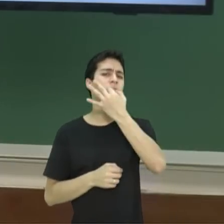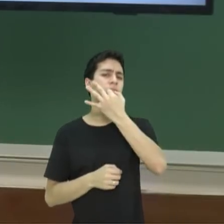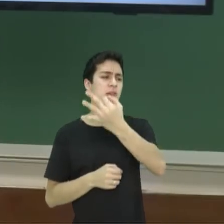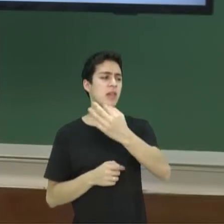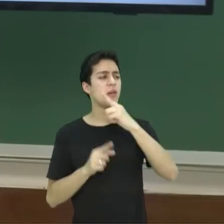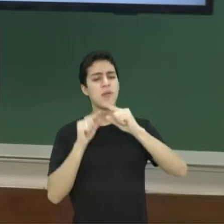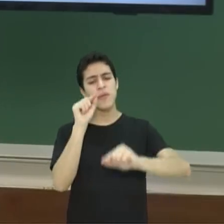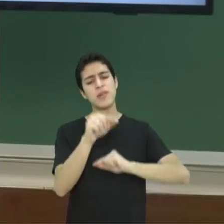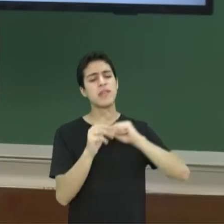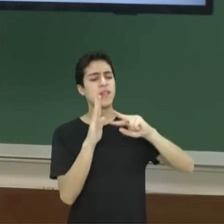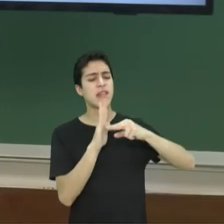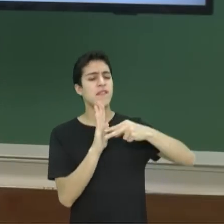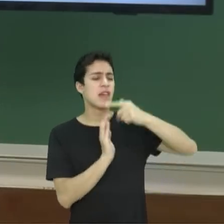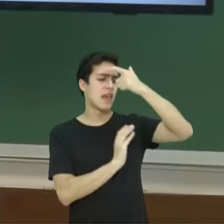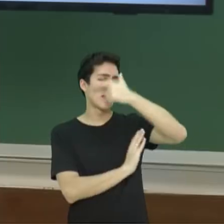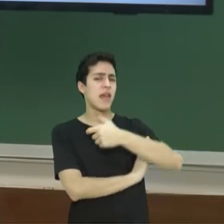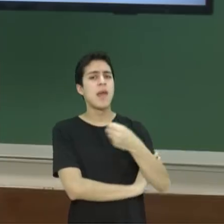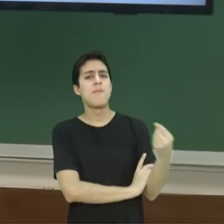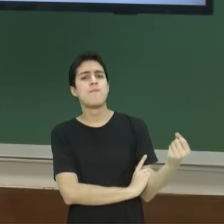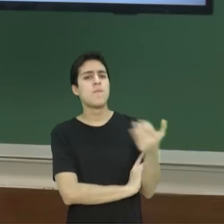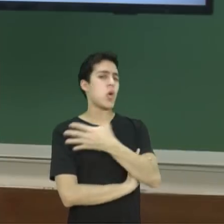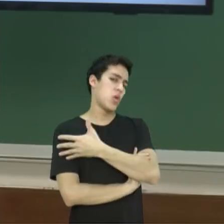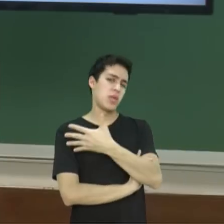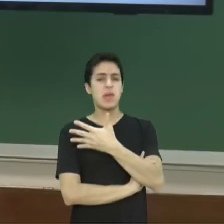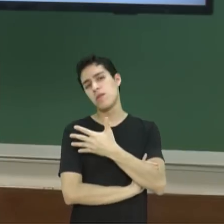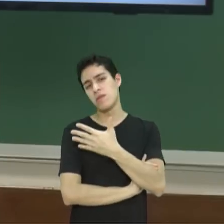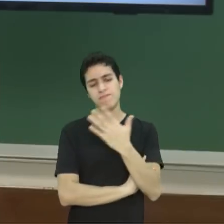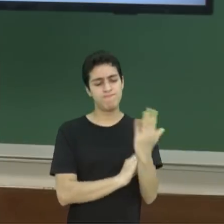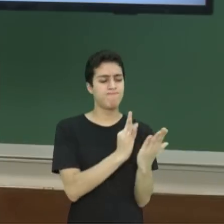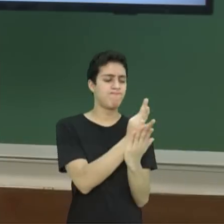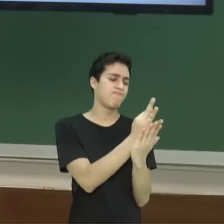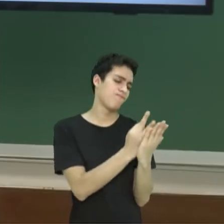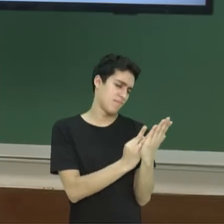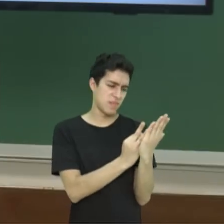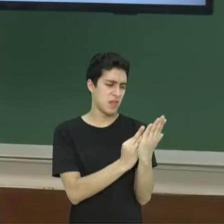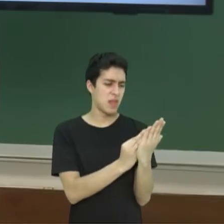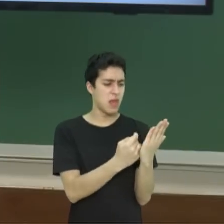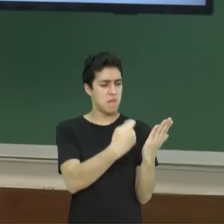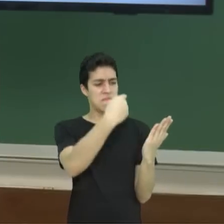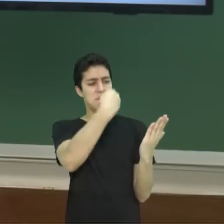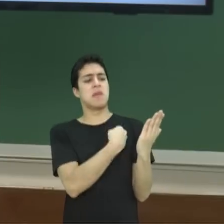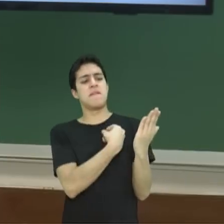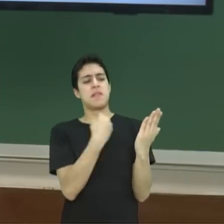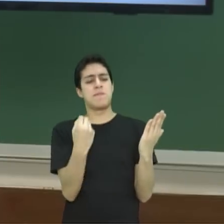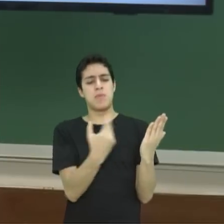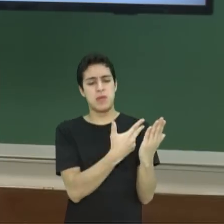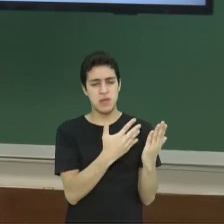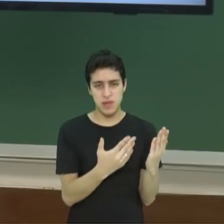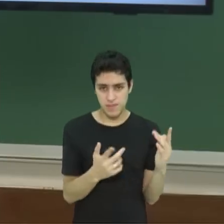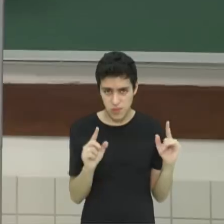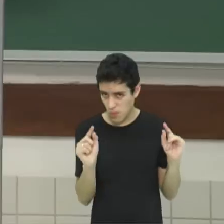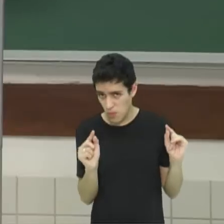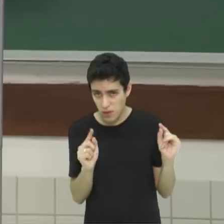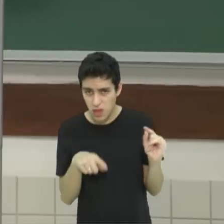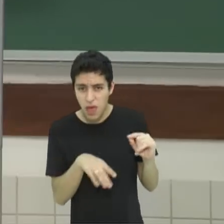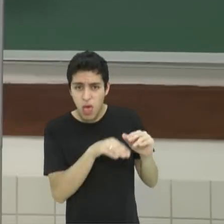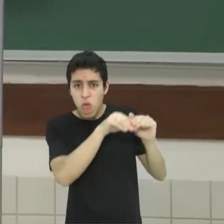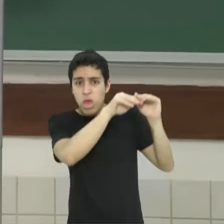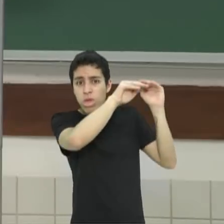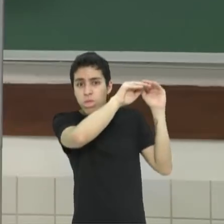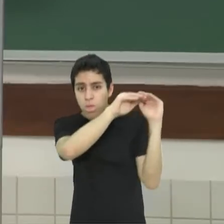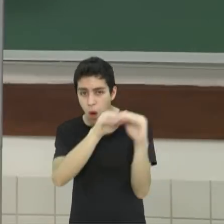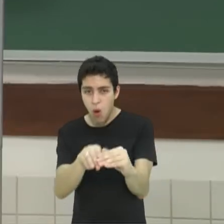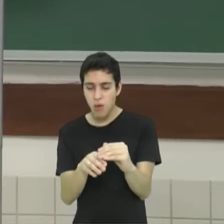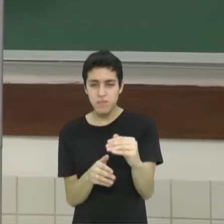ser moderno? Então, no texto tem lá, exigências da vida moderna. O que nos é exigido hoje